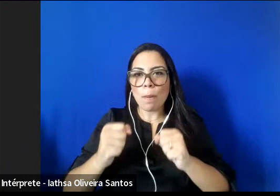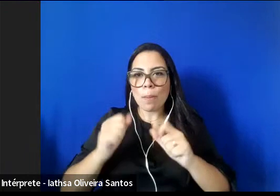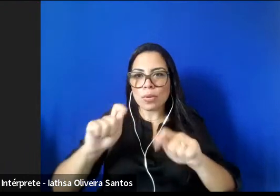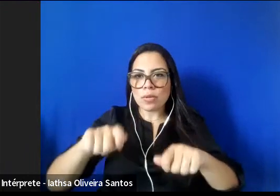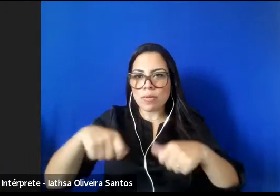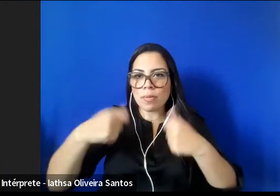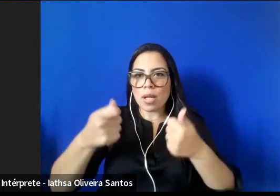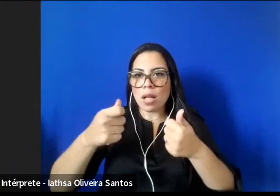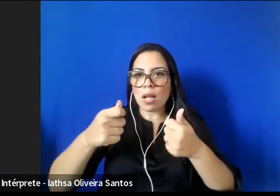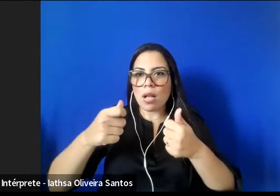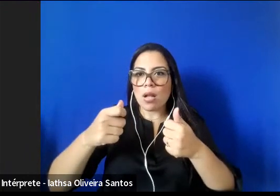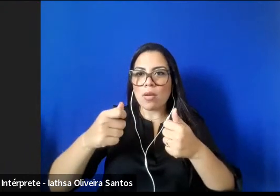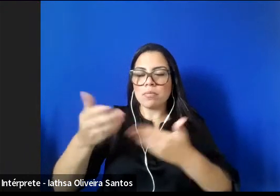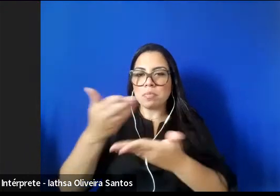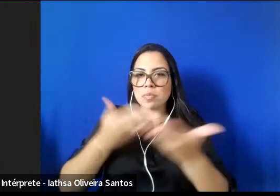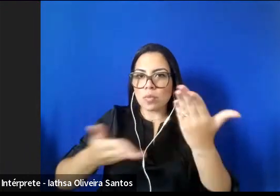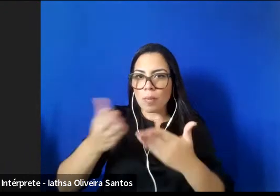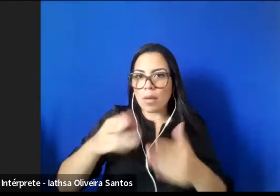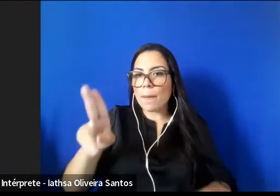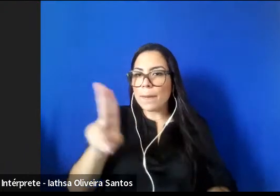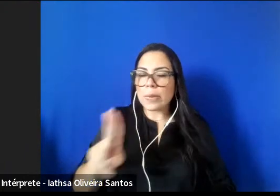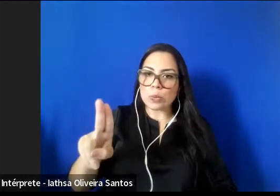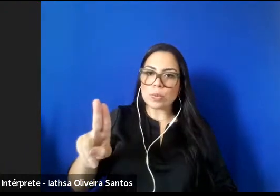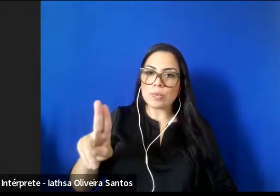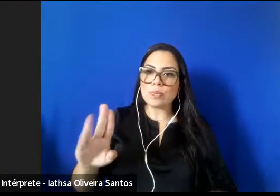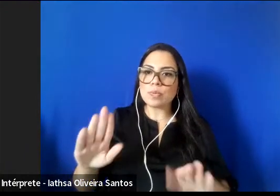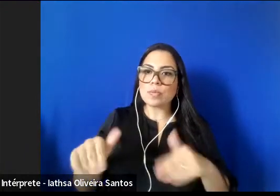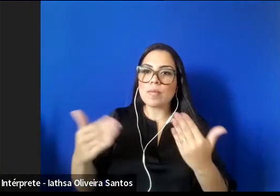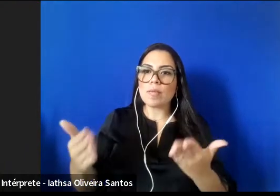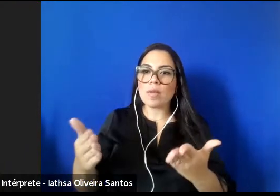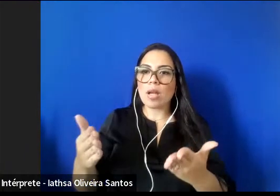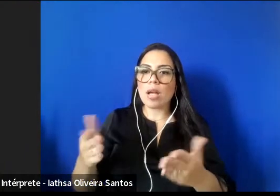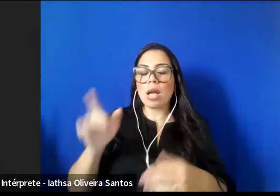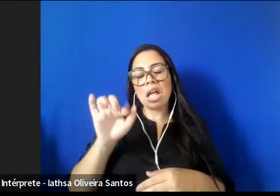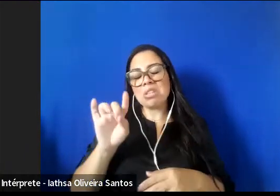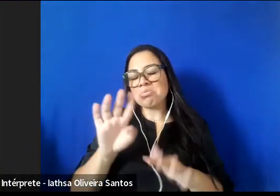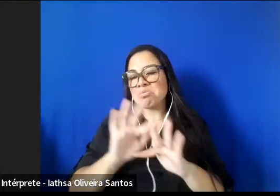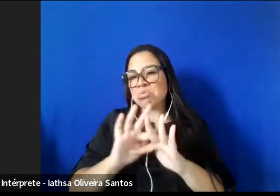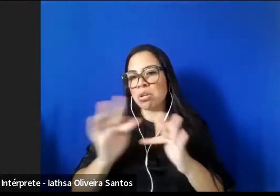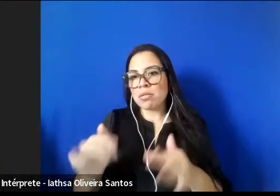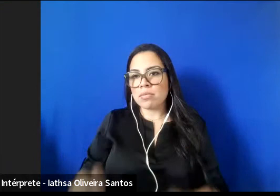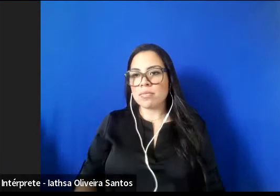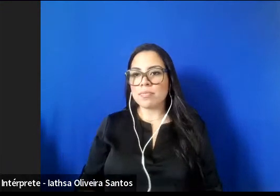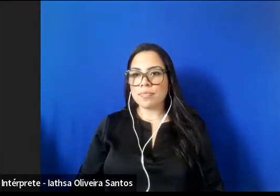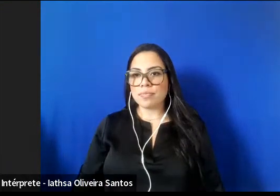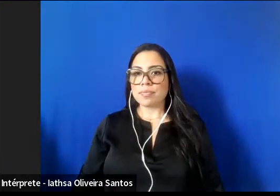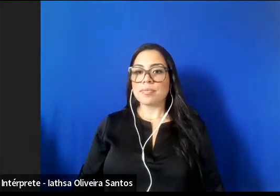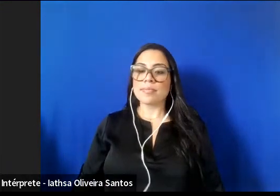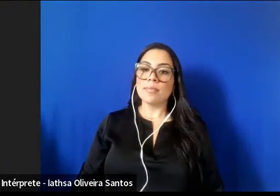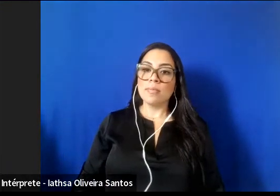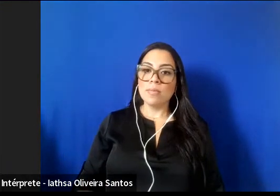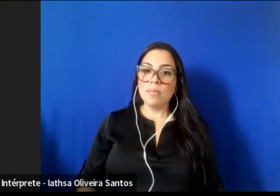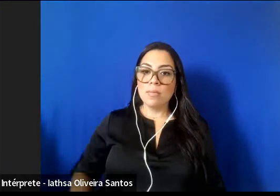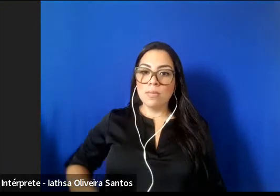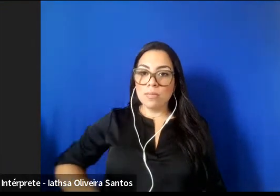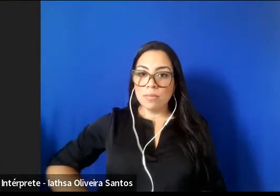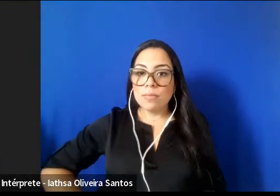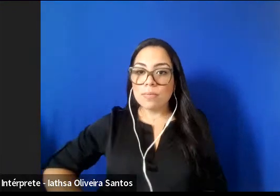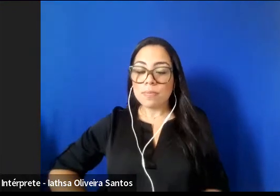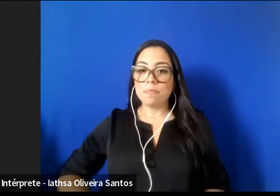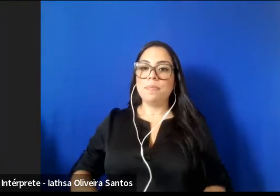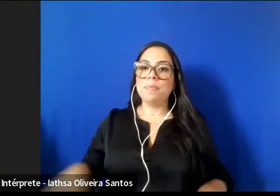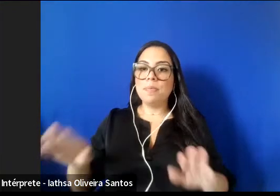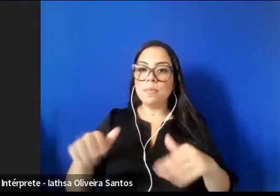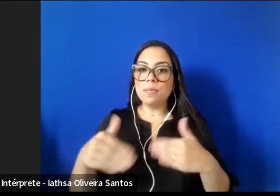tenha melhores instrumentos. Acho que era esse o complemento que eu queria fazer. Então, a pesquisa foi